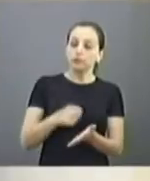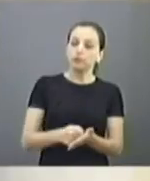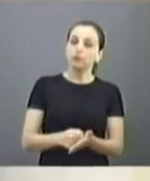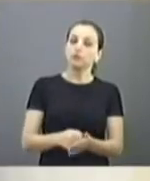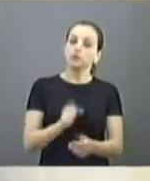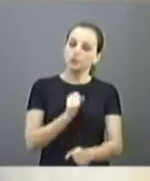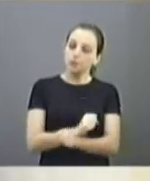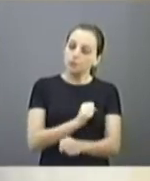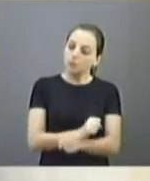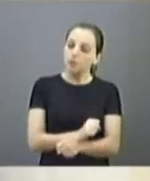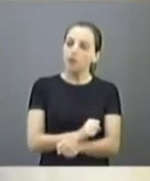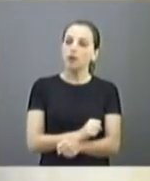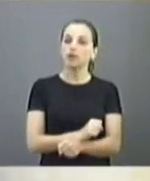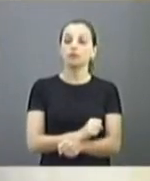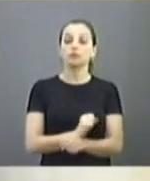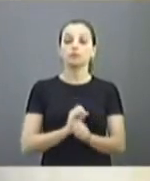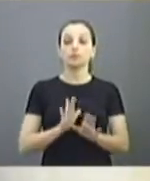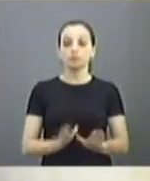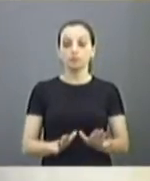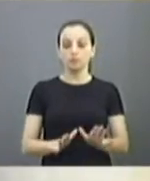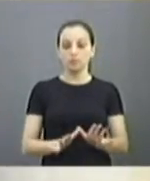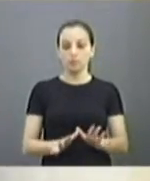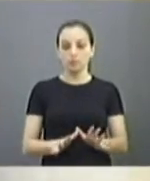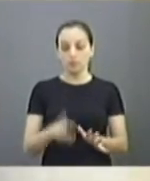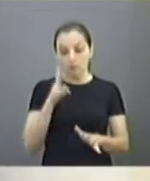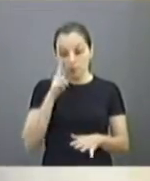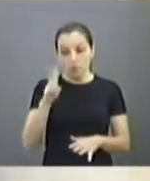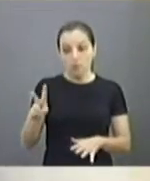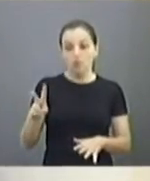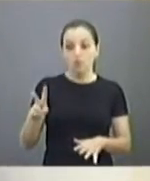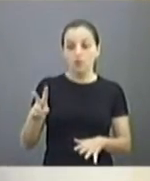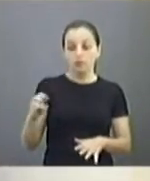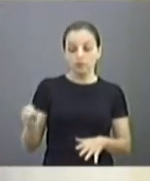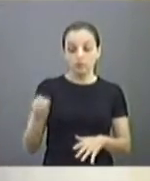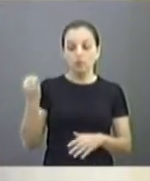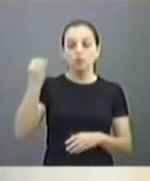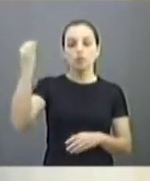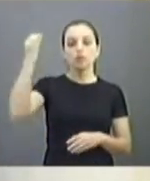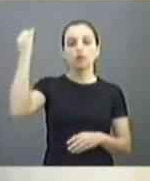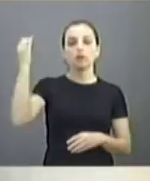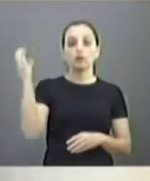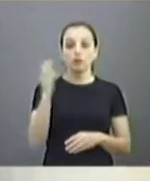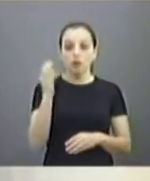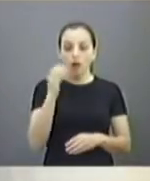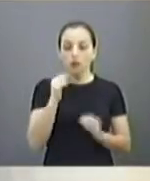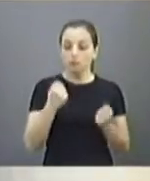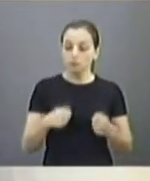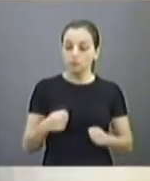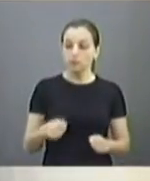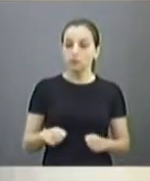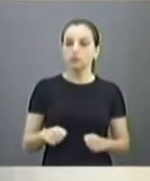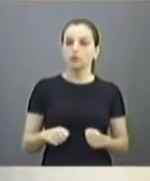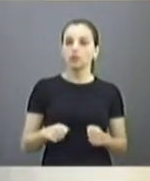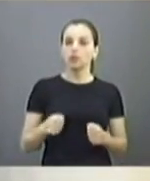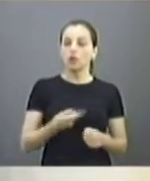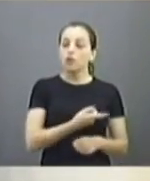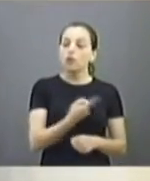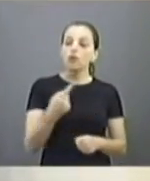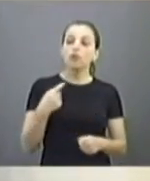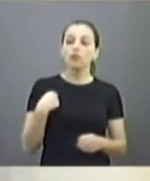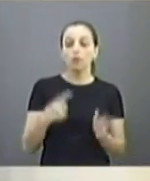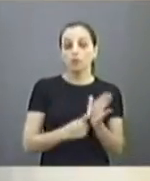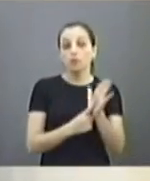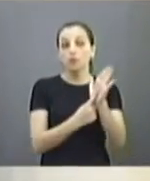rapidamente, mas o que eu constatei de mais grave e urgente é o que também nós já tínhamos levantado